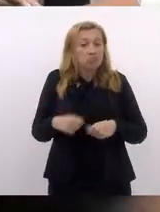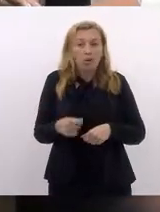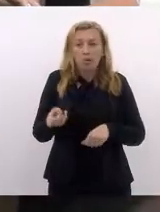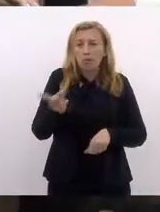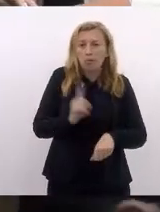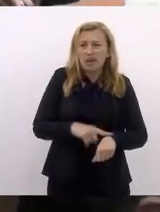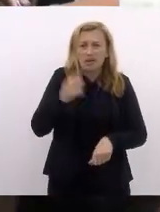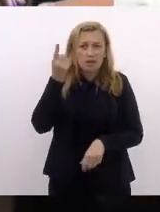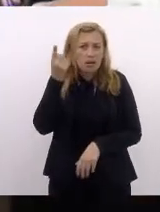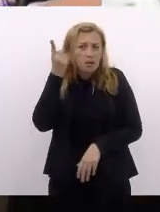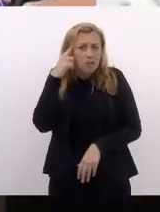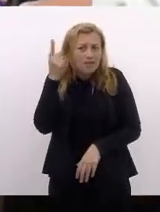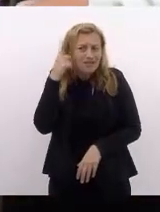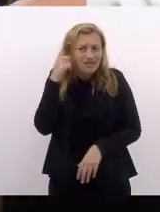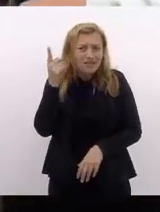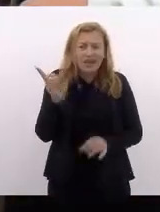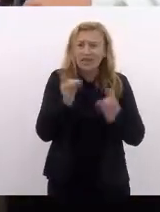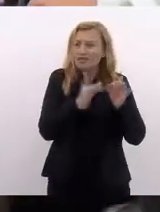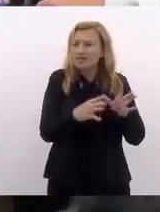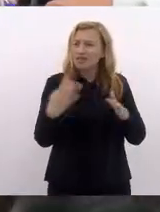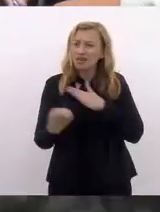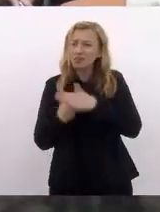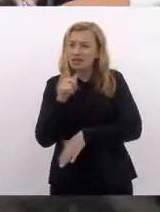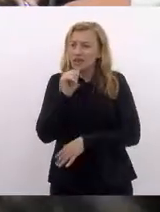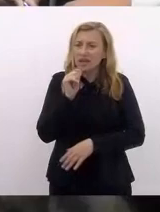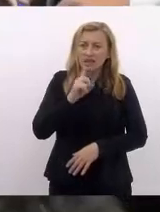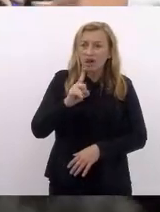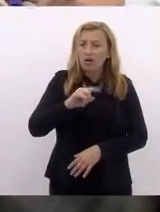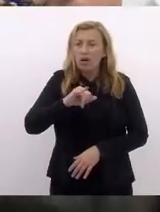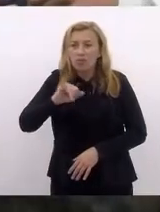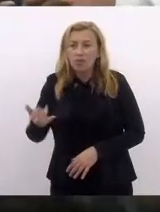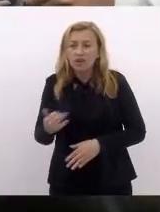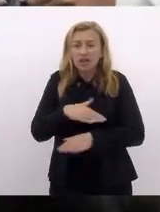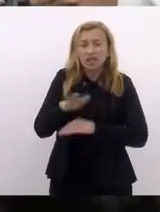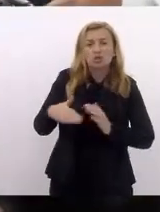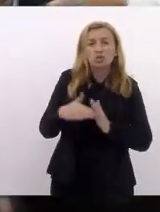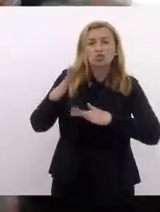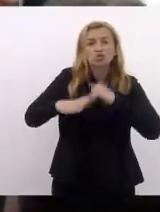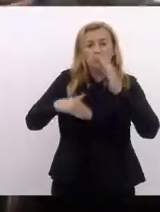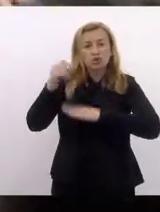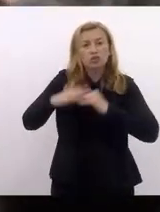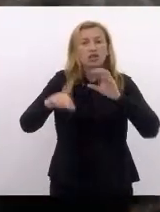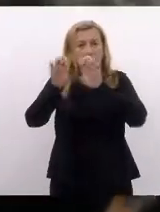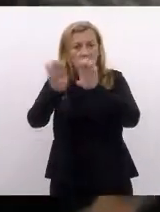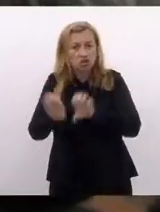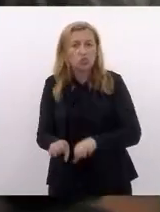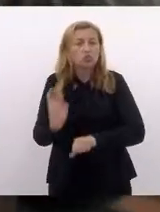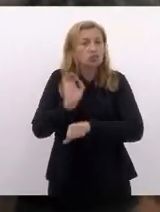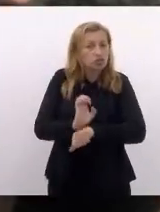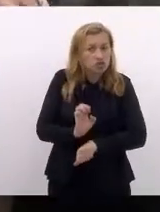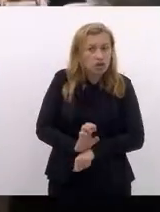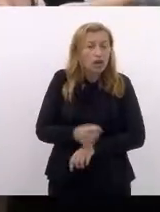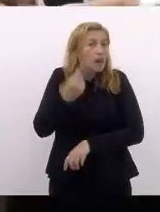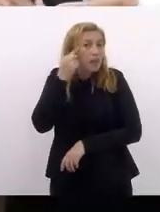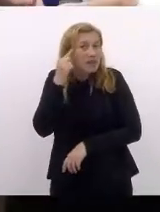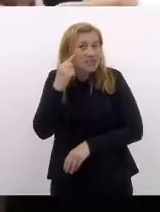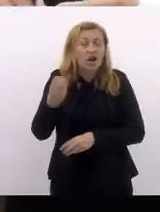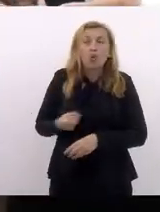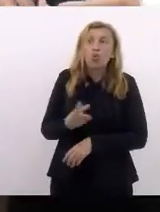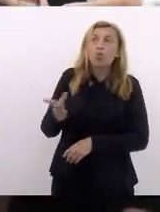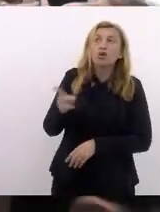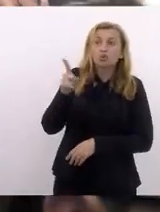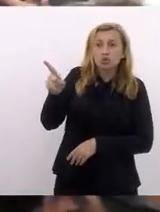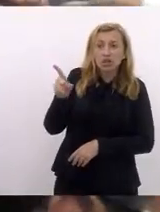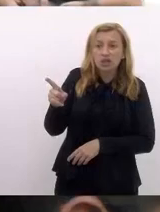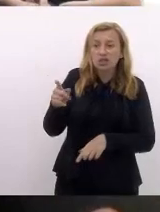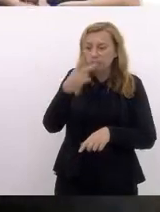para pensar privatização da Cedae e não pensar o reaproveitamento de todos eles nas estruturas do Estado pessoal quanto que